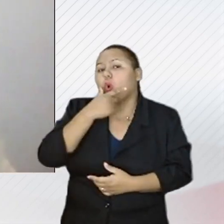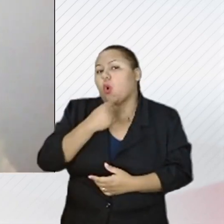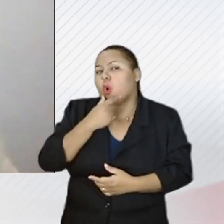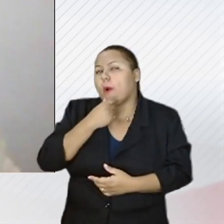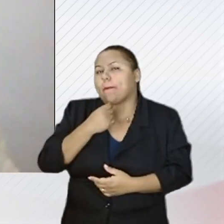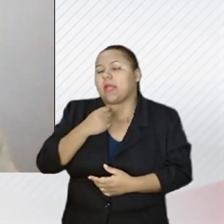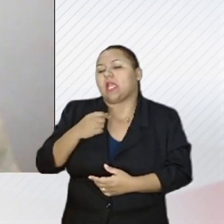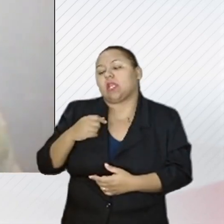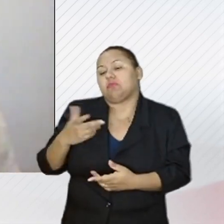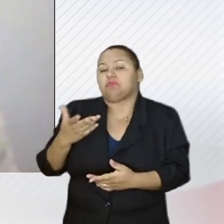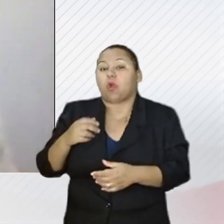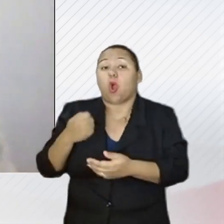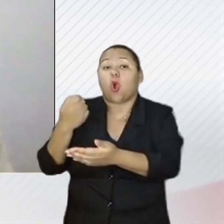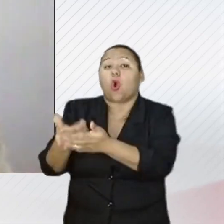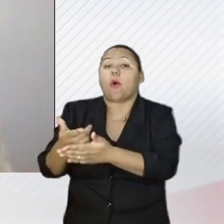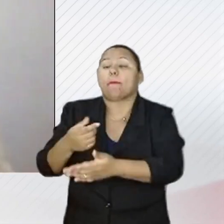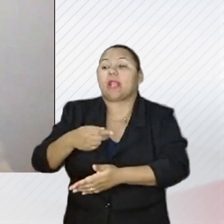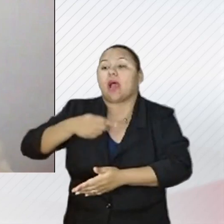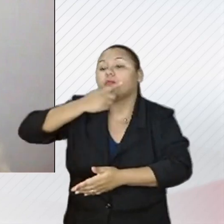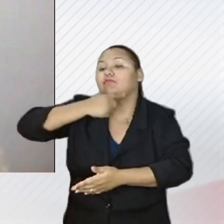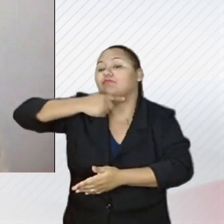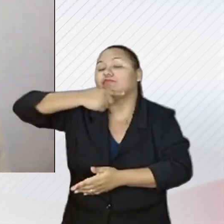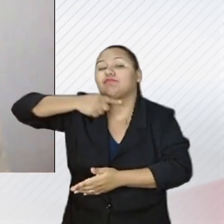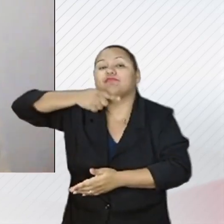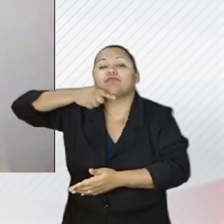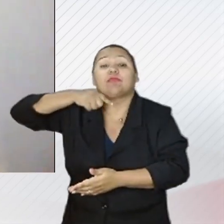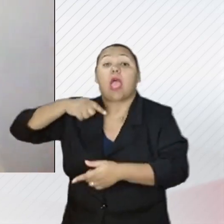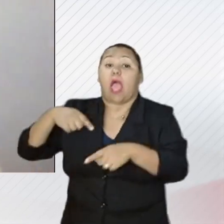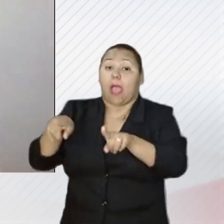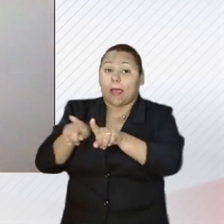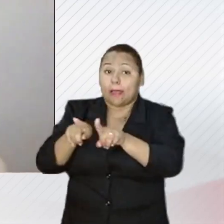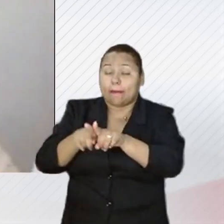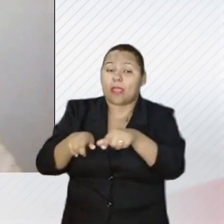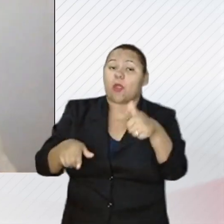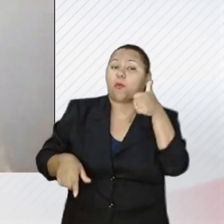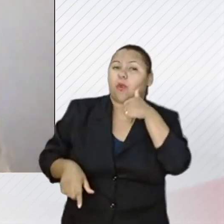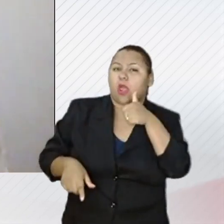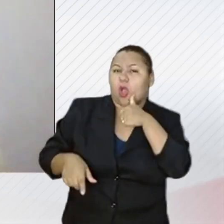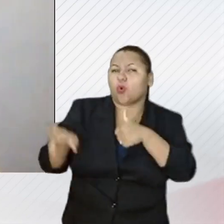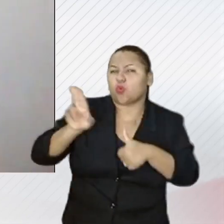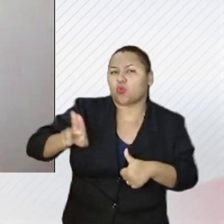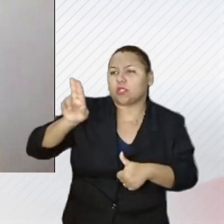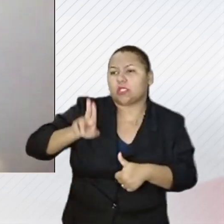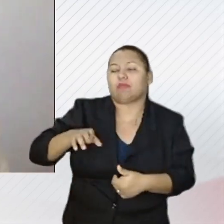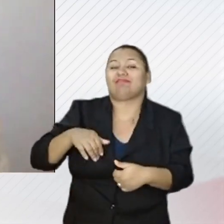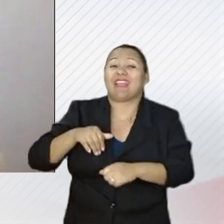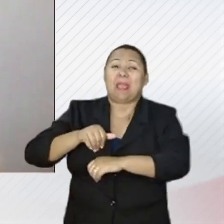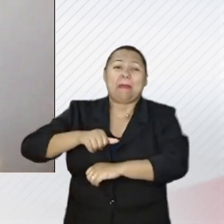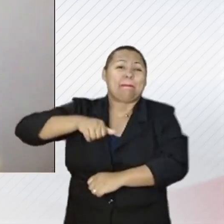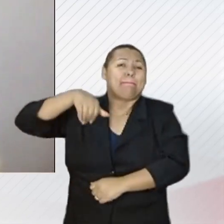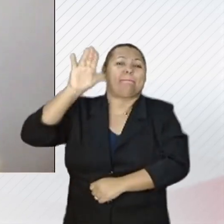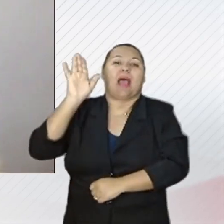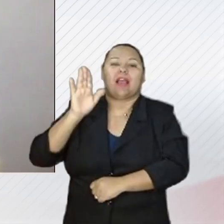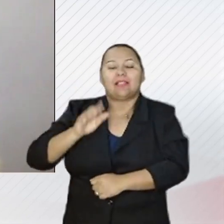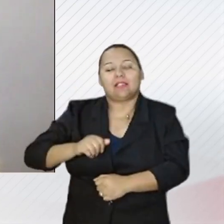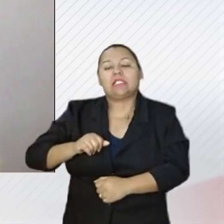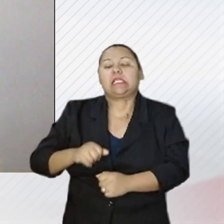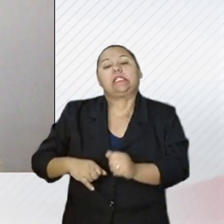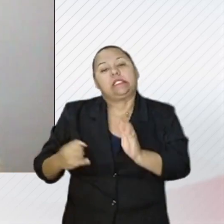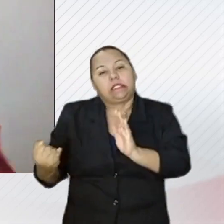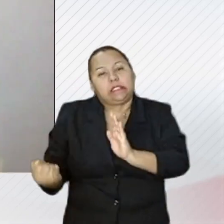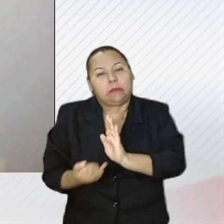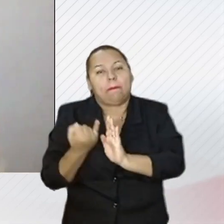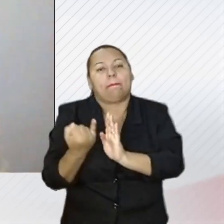que é uma rosa que a mulher usa, o dela tem muito mais imposto embutido do que o dos homens. Né? Tudo